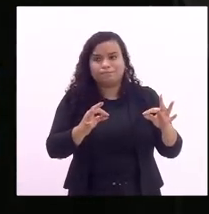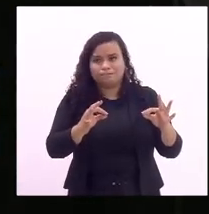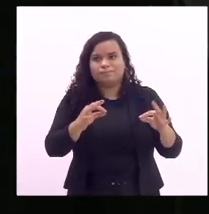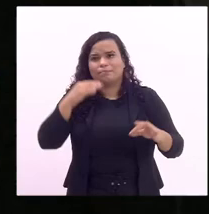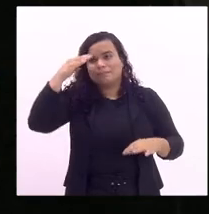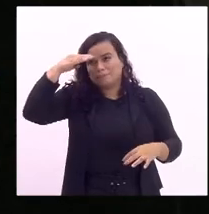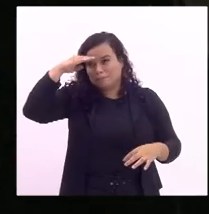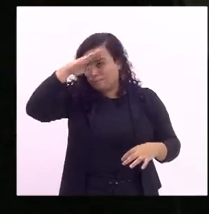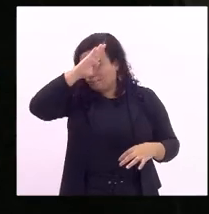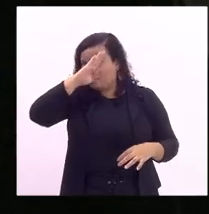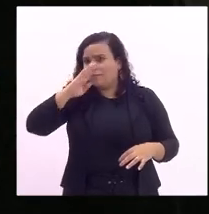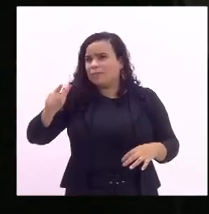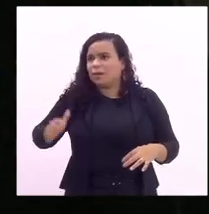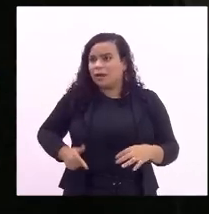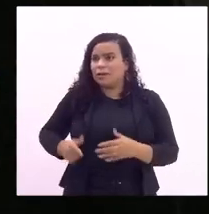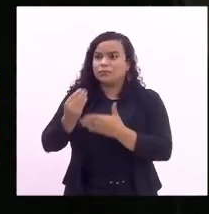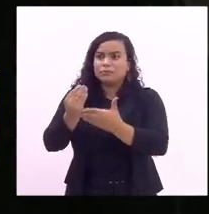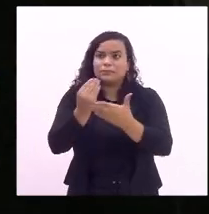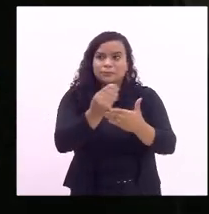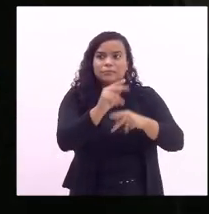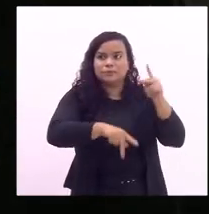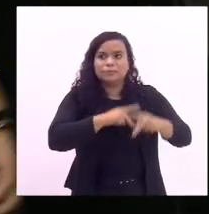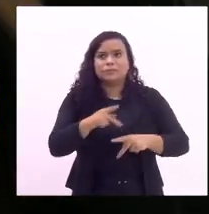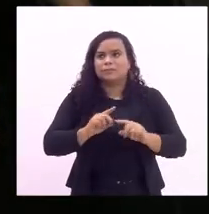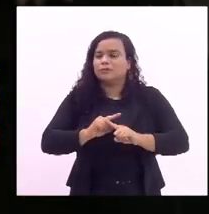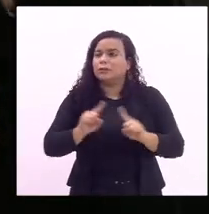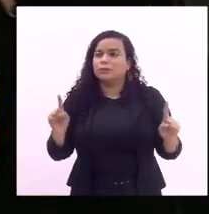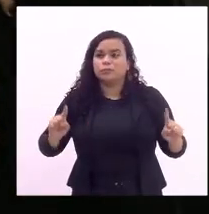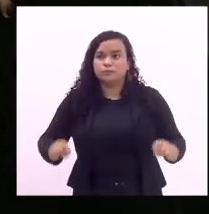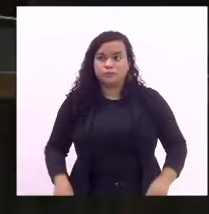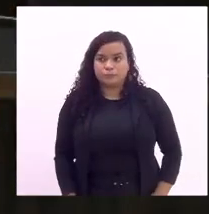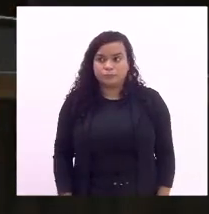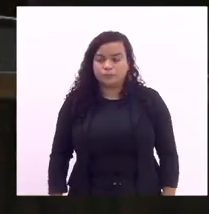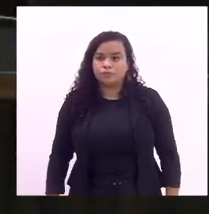Bolsonaro não vai armar a população.